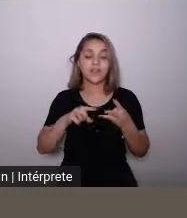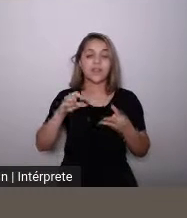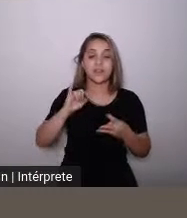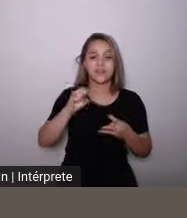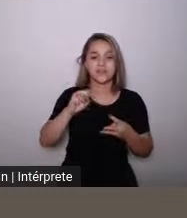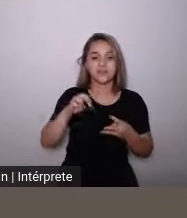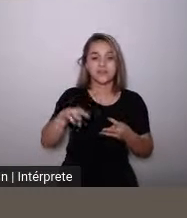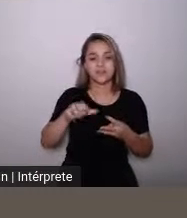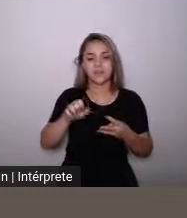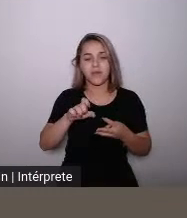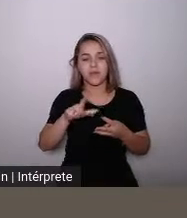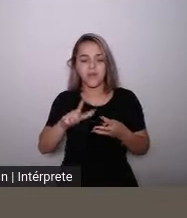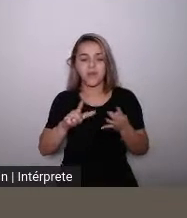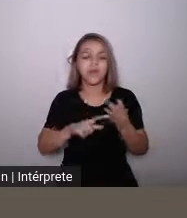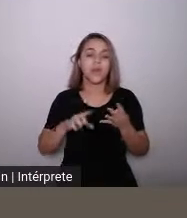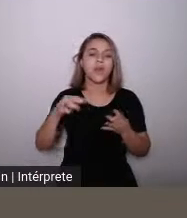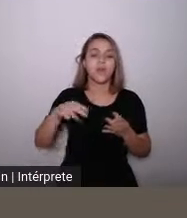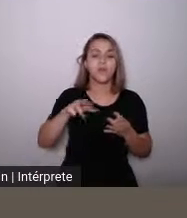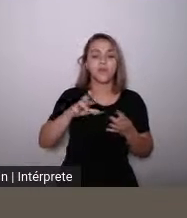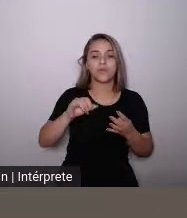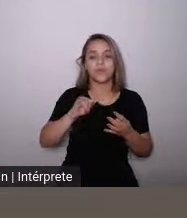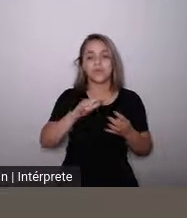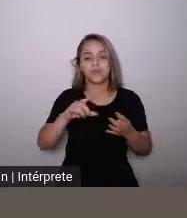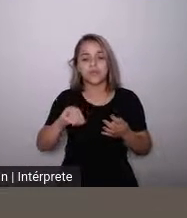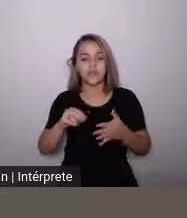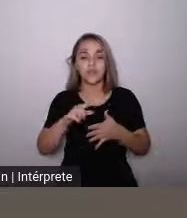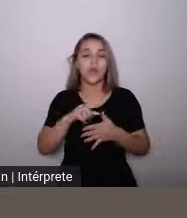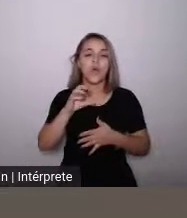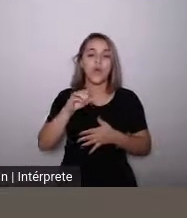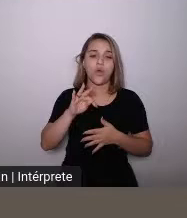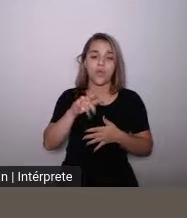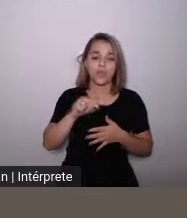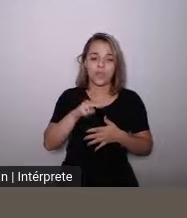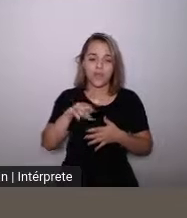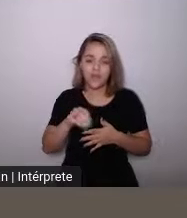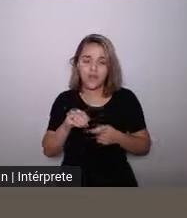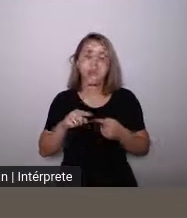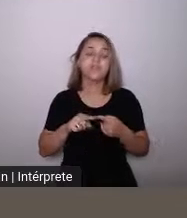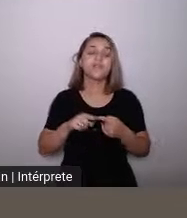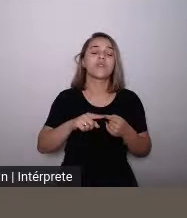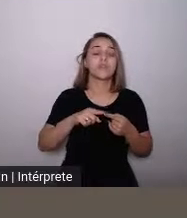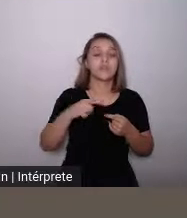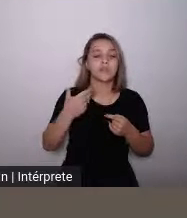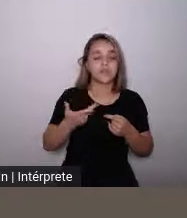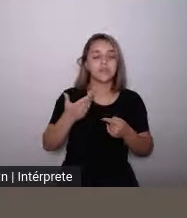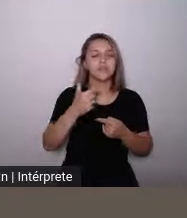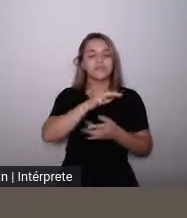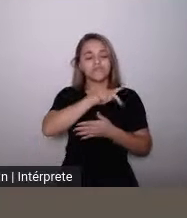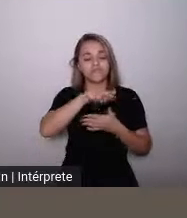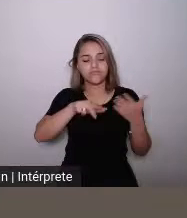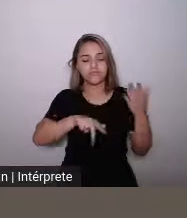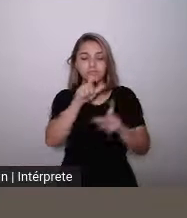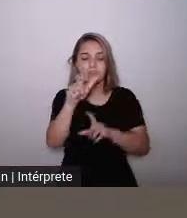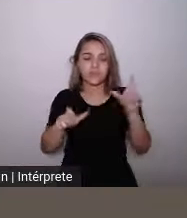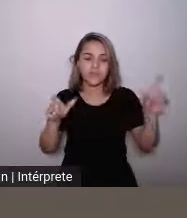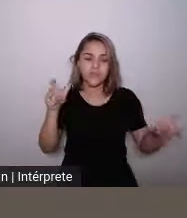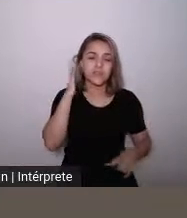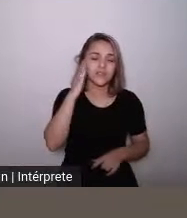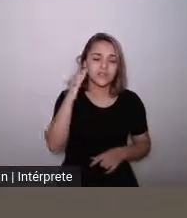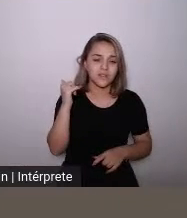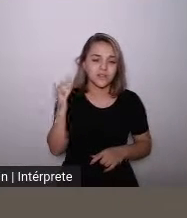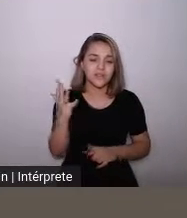Mendes, Otávio de Faria, Gueldi, Outrão Dourado, Guinhar, Farnese de Andrade, mesmo os filmes que vão do cinema novo ao